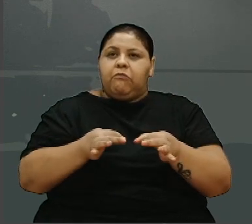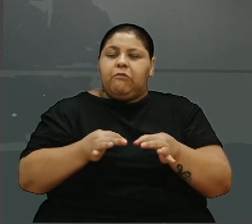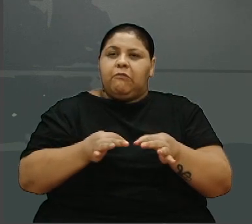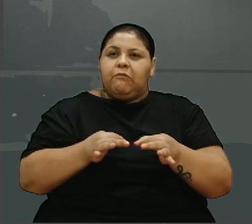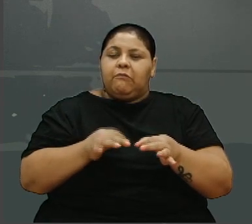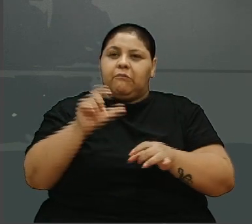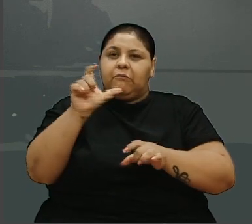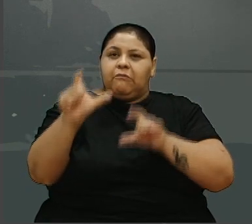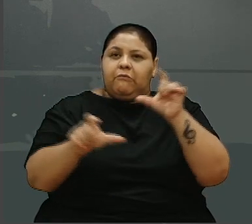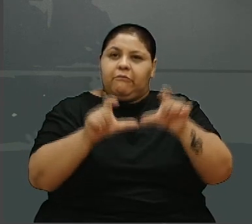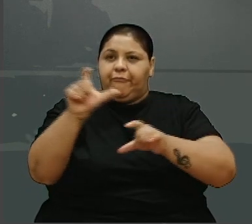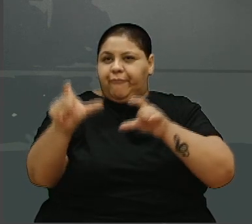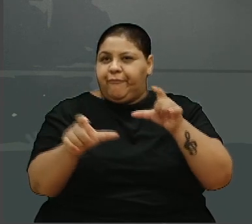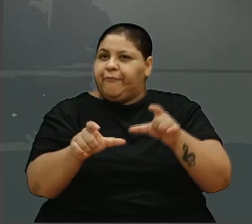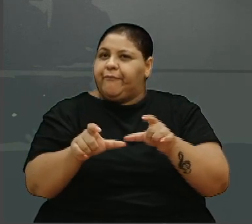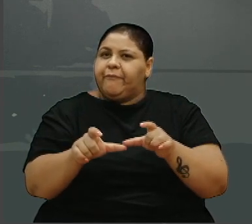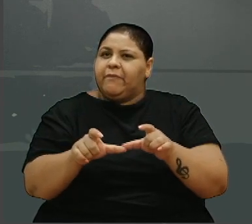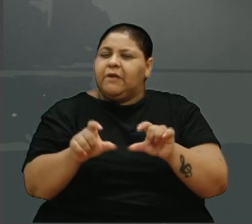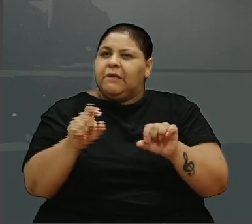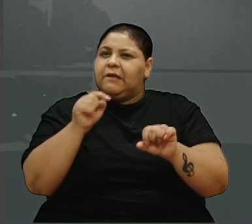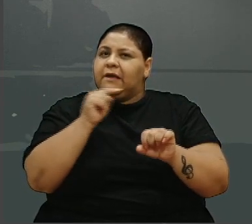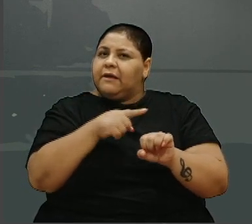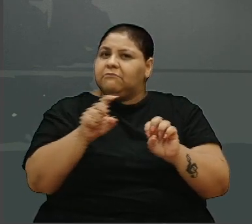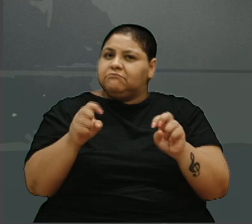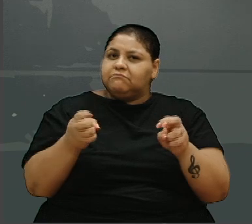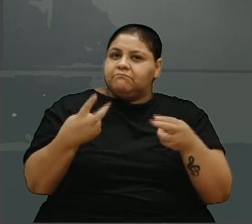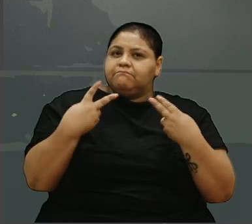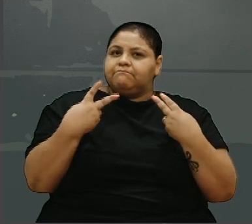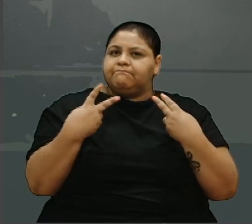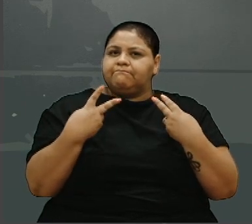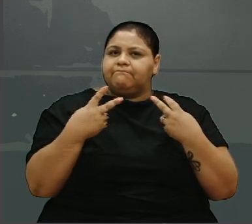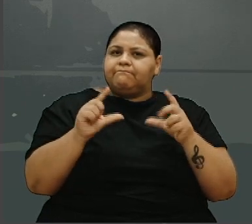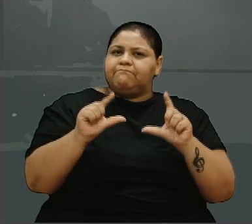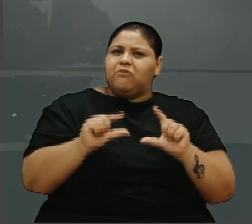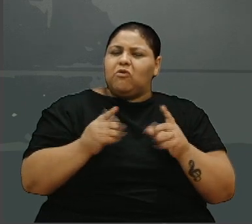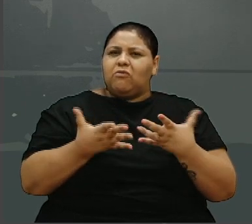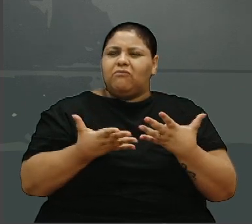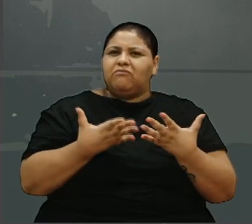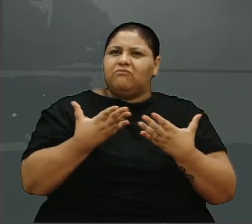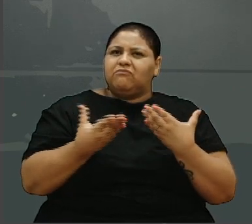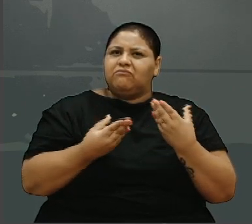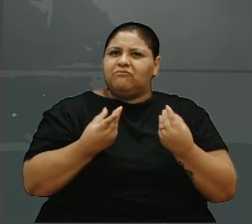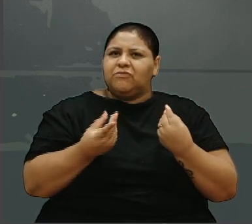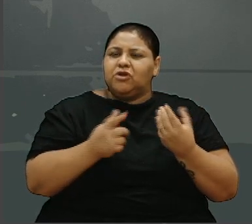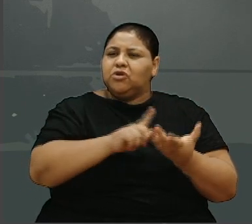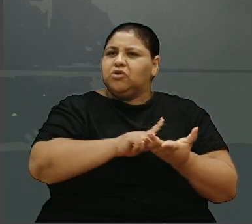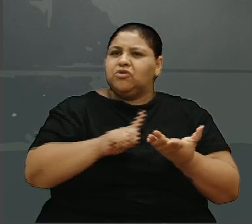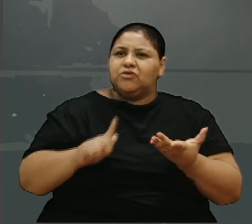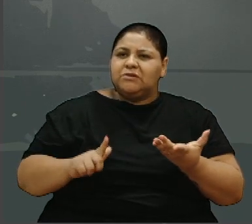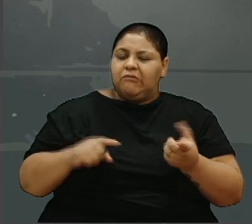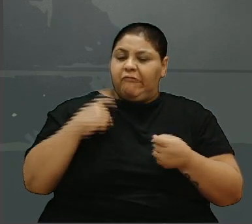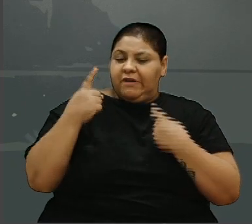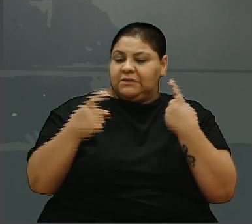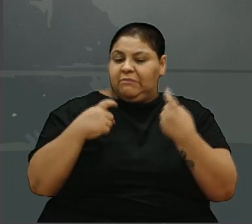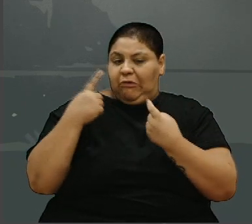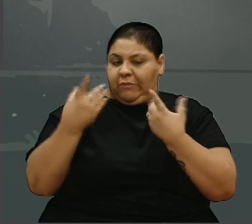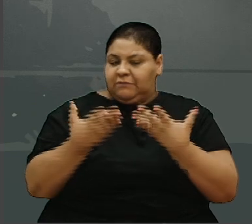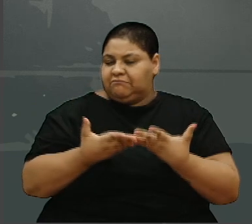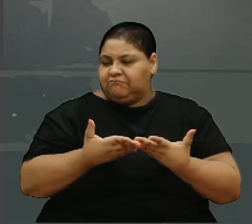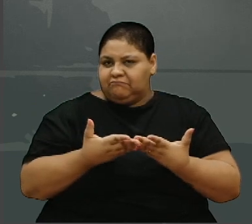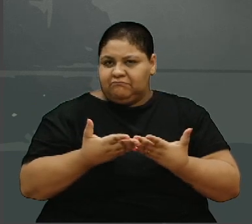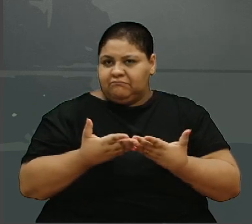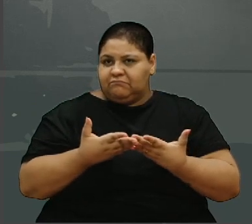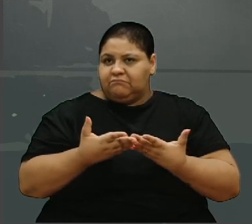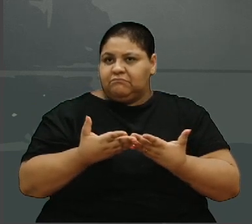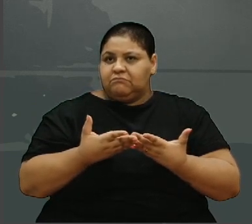E aí se percebe, muito pouco parece assim de parte dos governos, essa preocupação. Onde